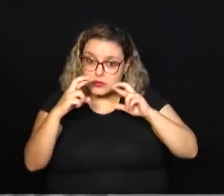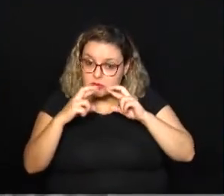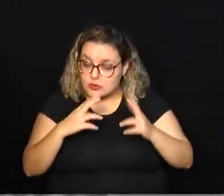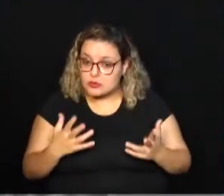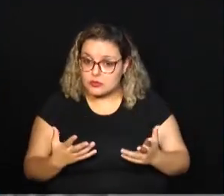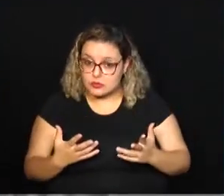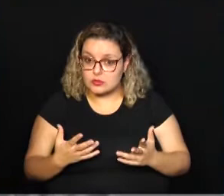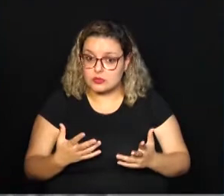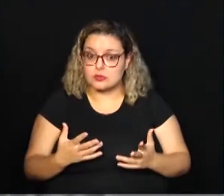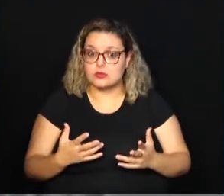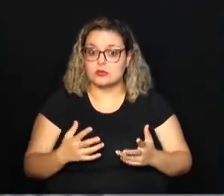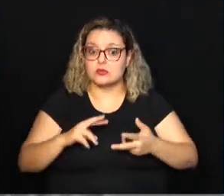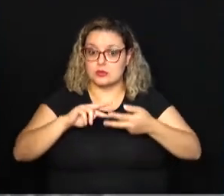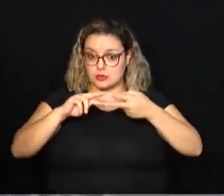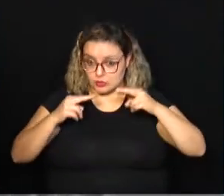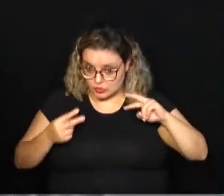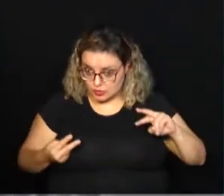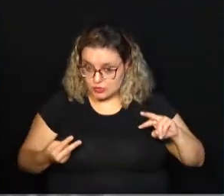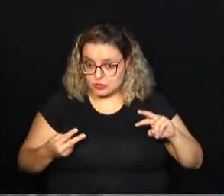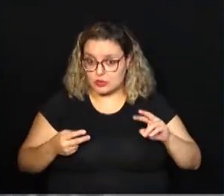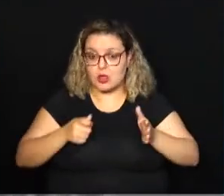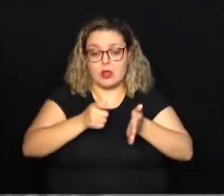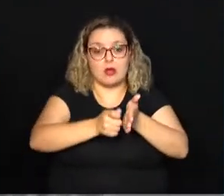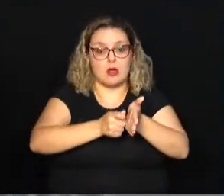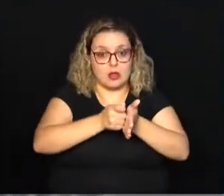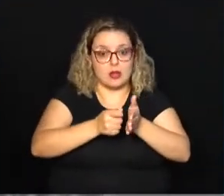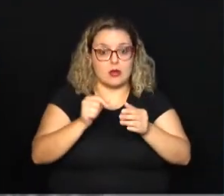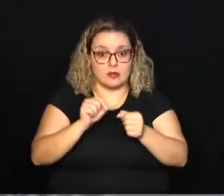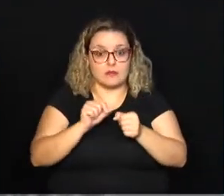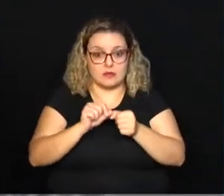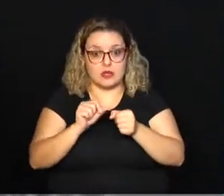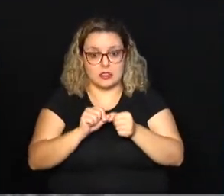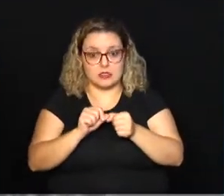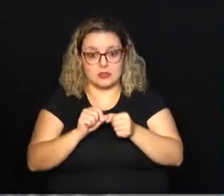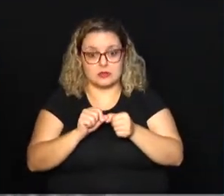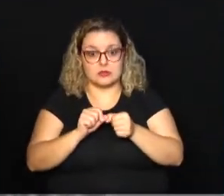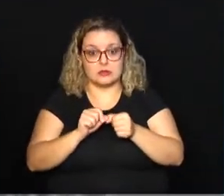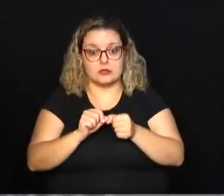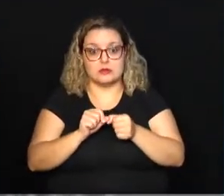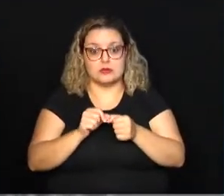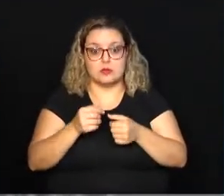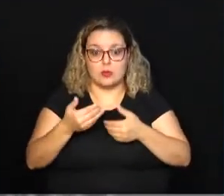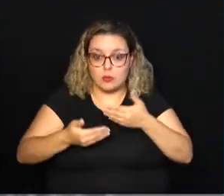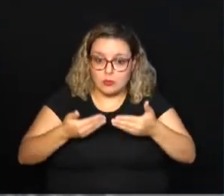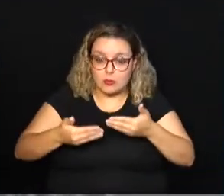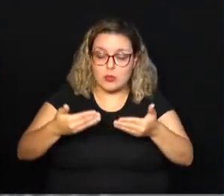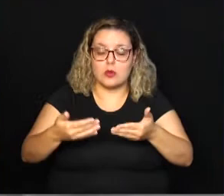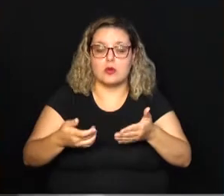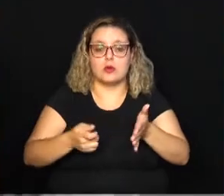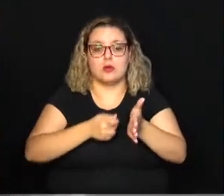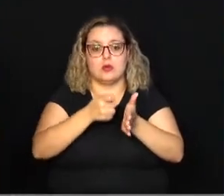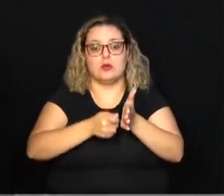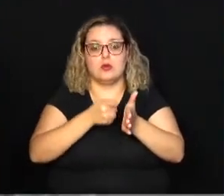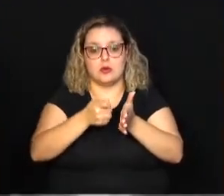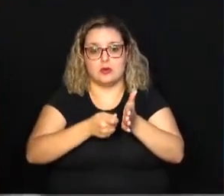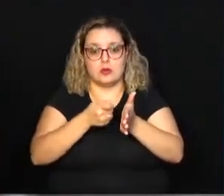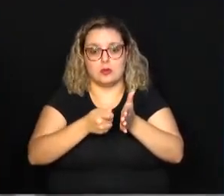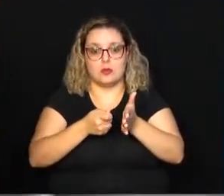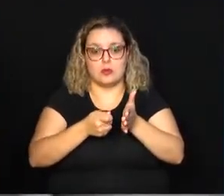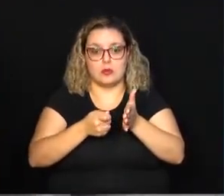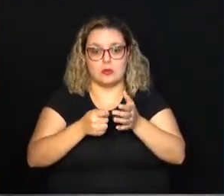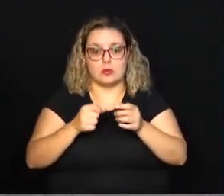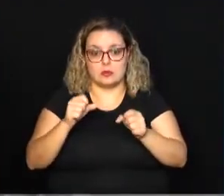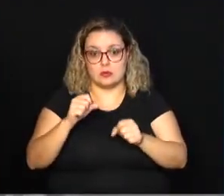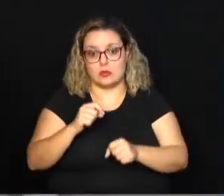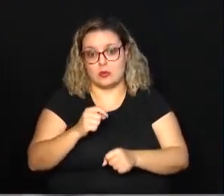sequenciamento genético. A Araraquara fez esse processo, né? A Araraquara fez um processo de Araraquara que passou por um